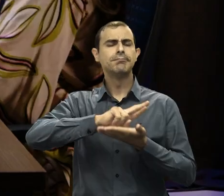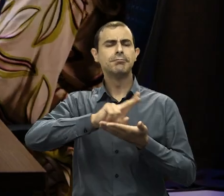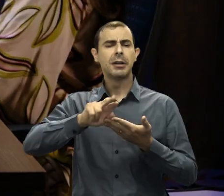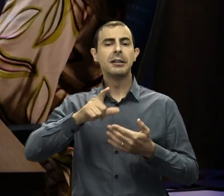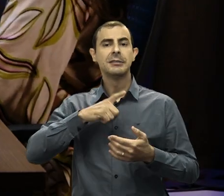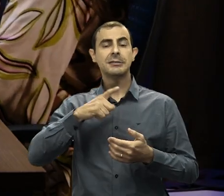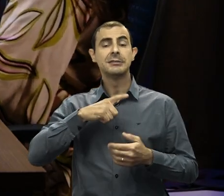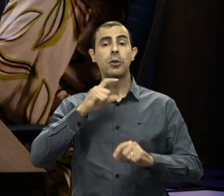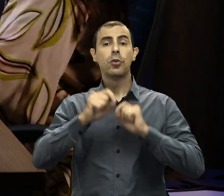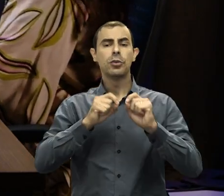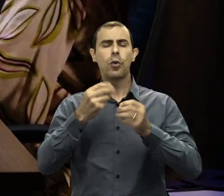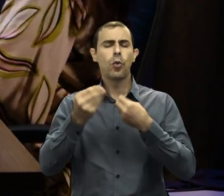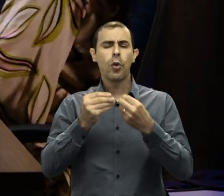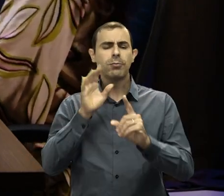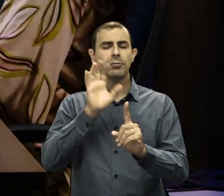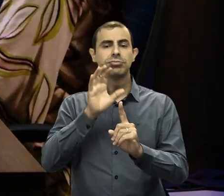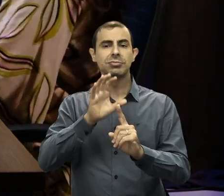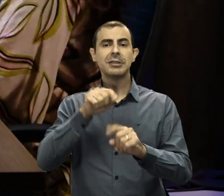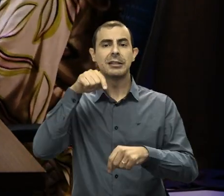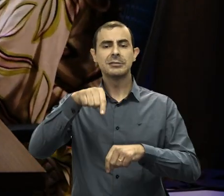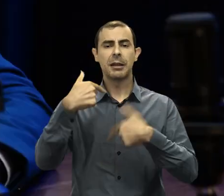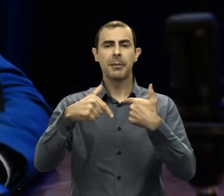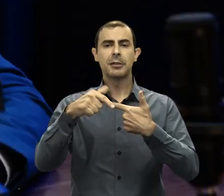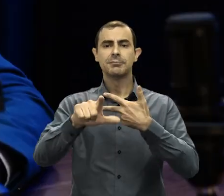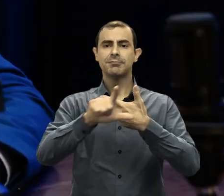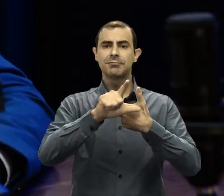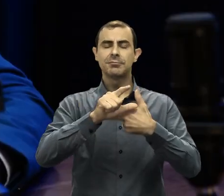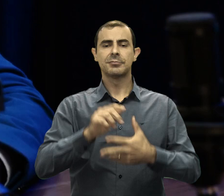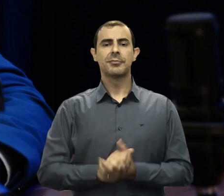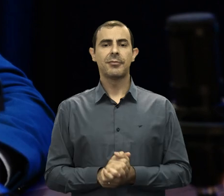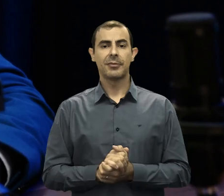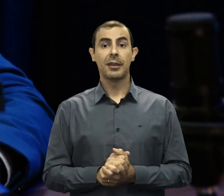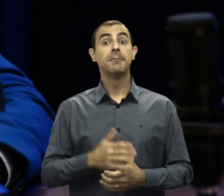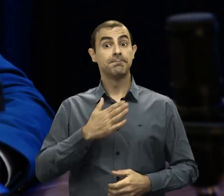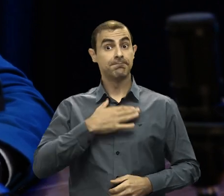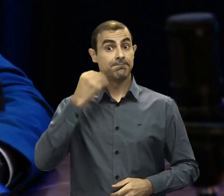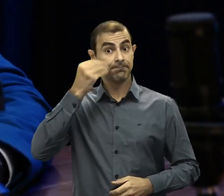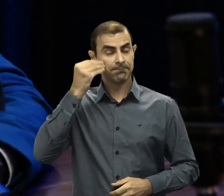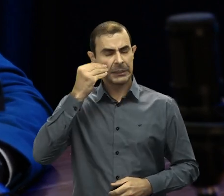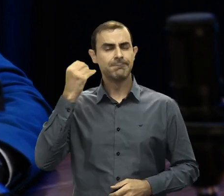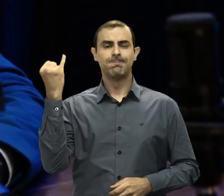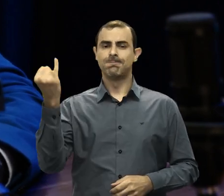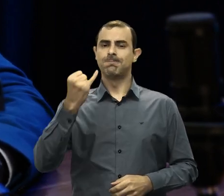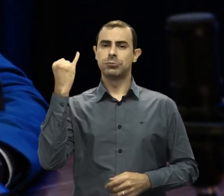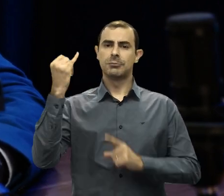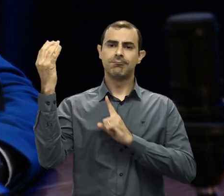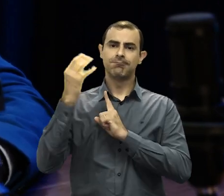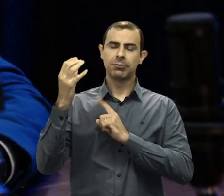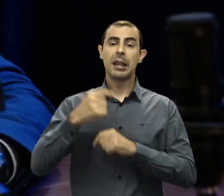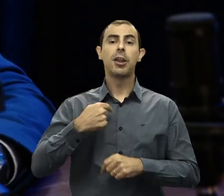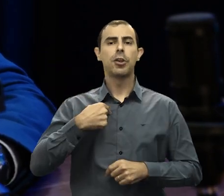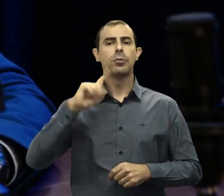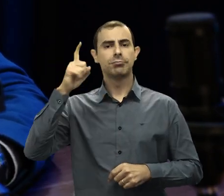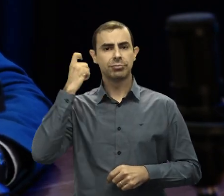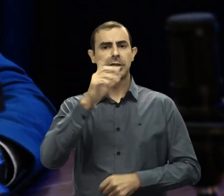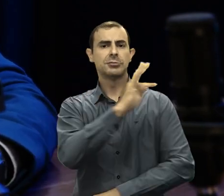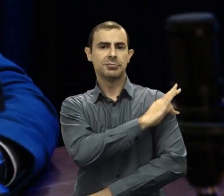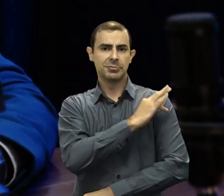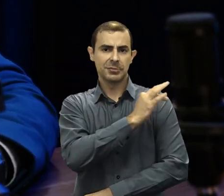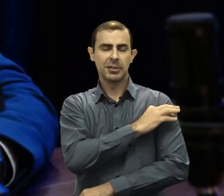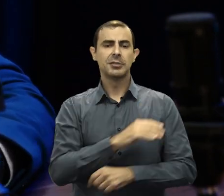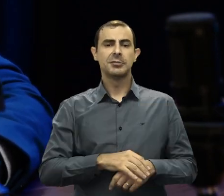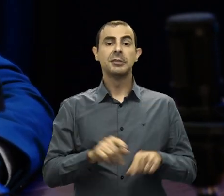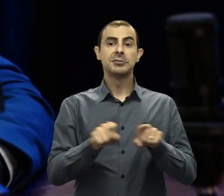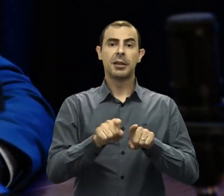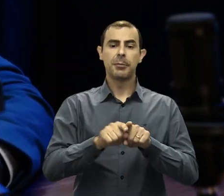sua atuação dentro do Legislativo? Essa experiência é muito importante, experiência que eu tive como treinador,